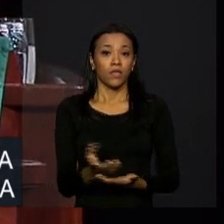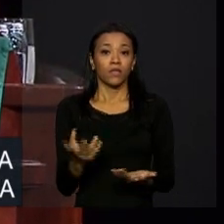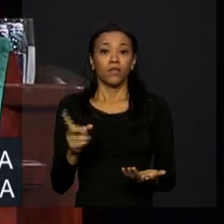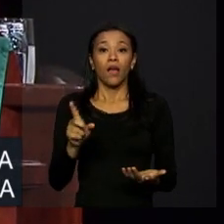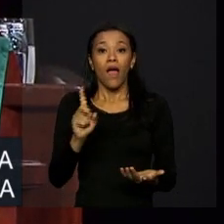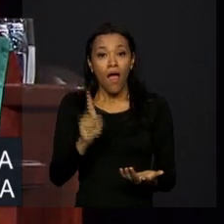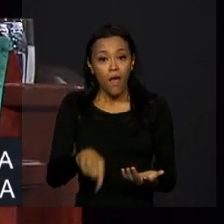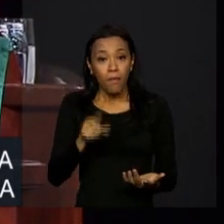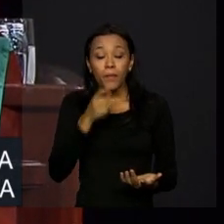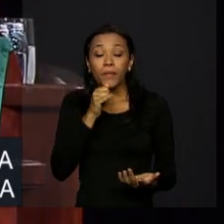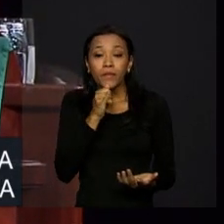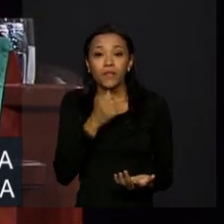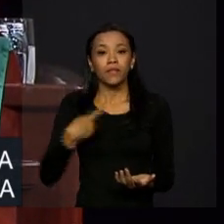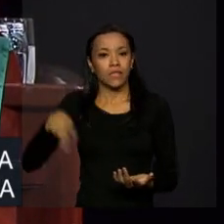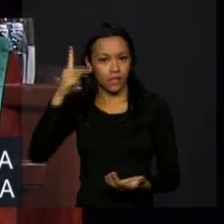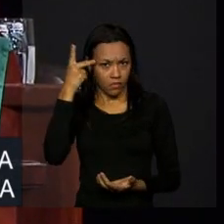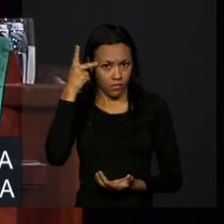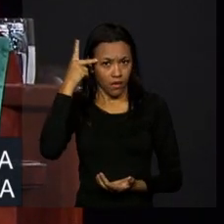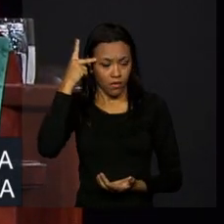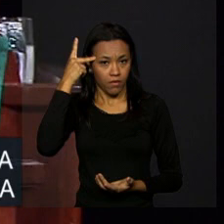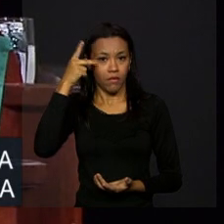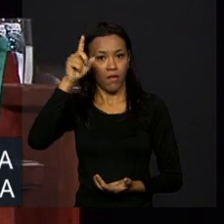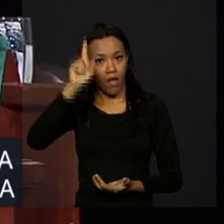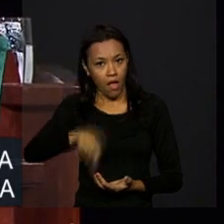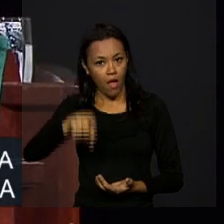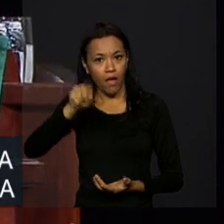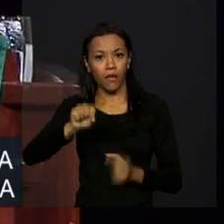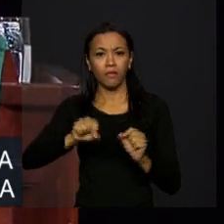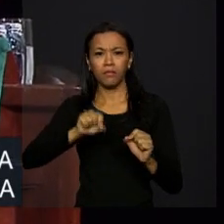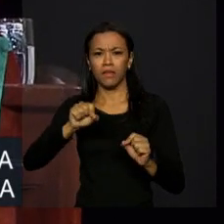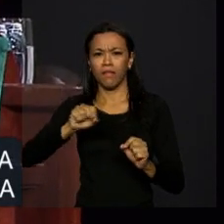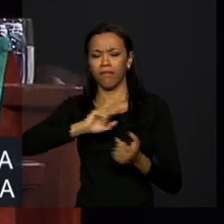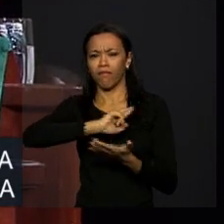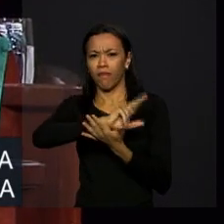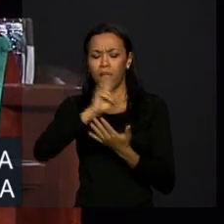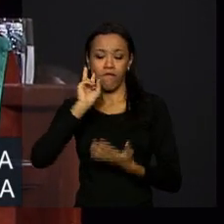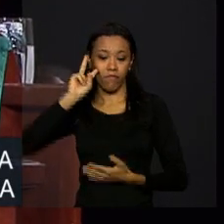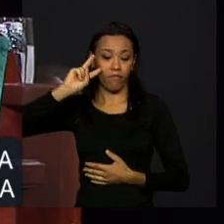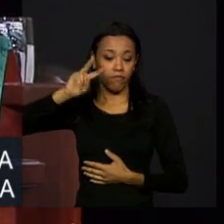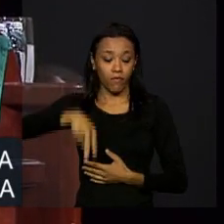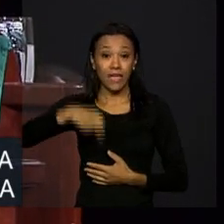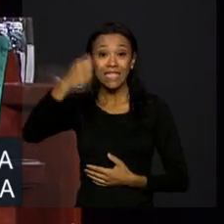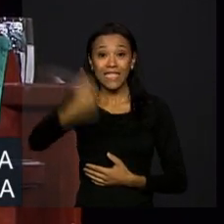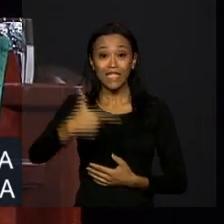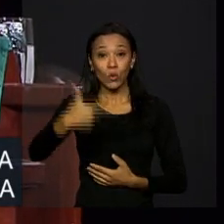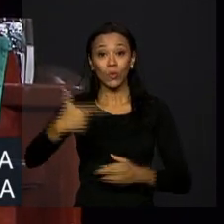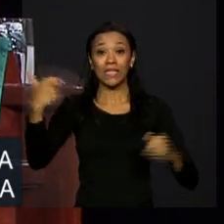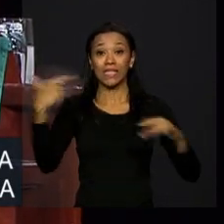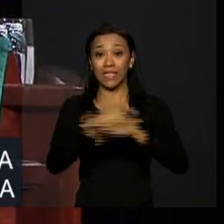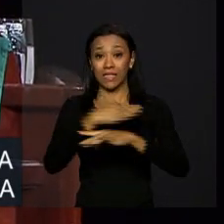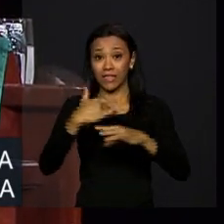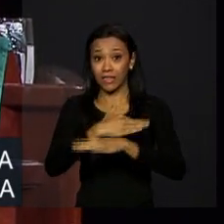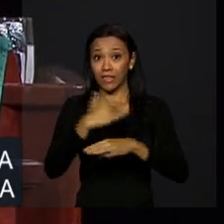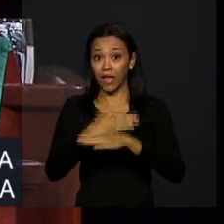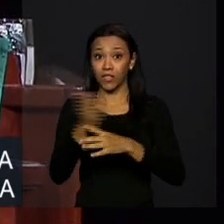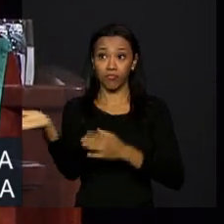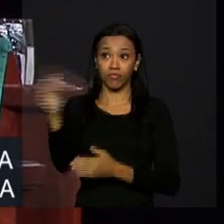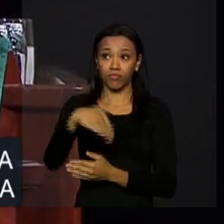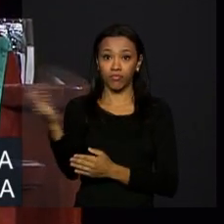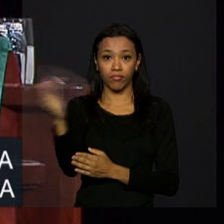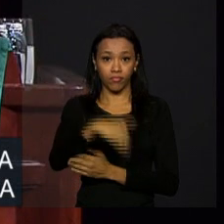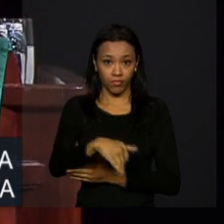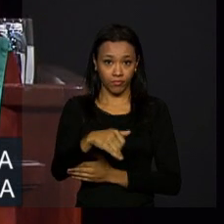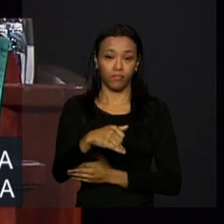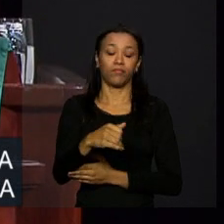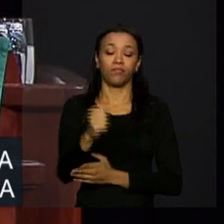acaso São Paulo é considerada por muitos como a segunda maior cidade industrial da Suécia no